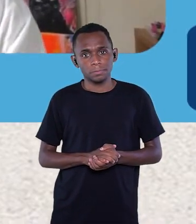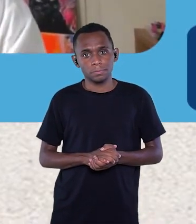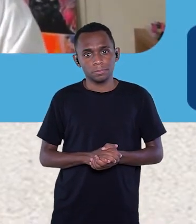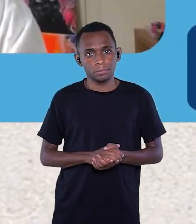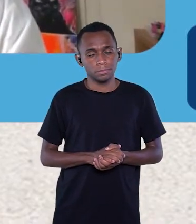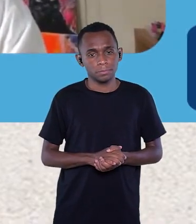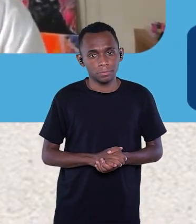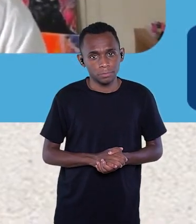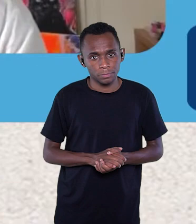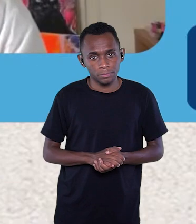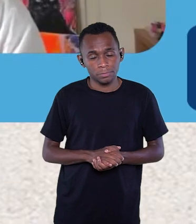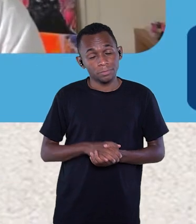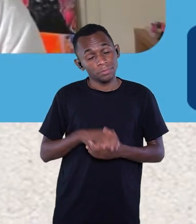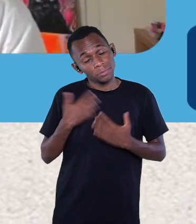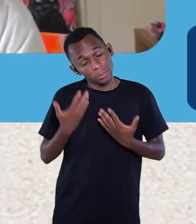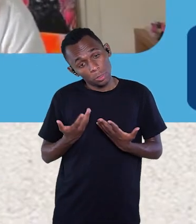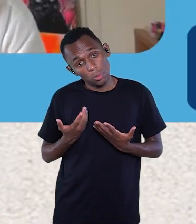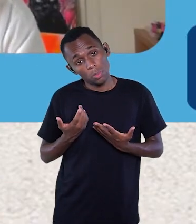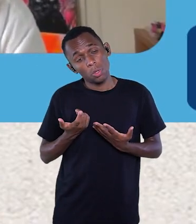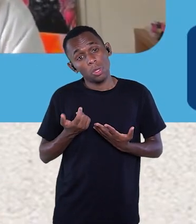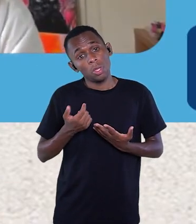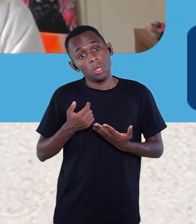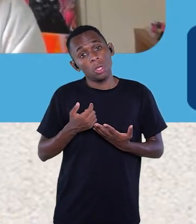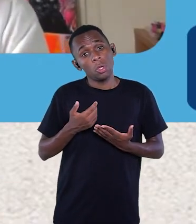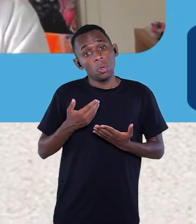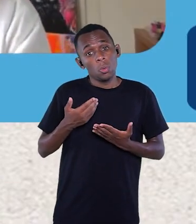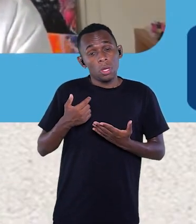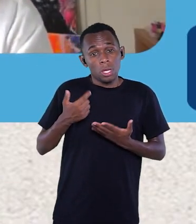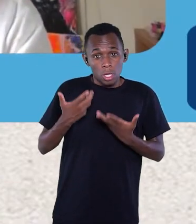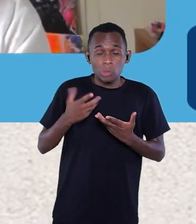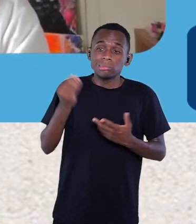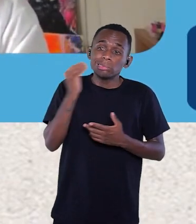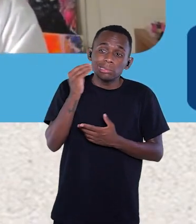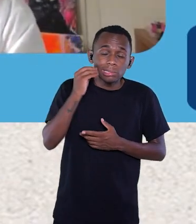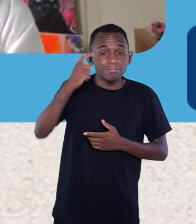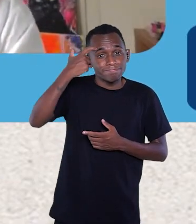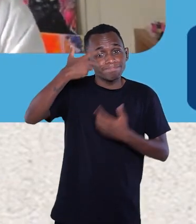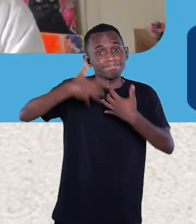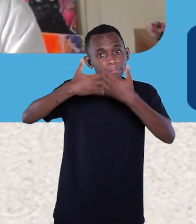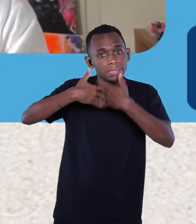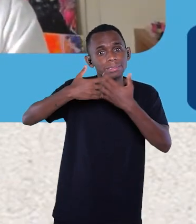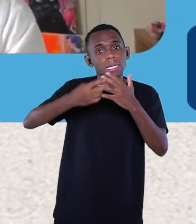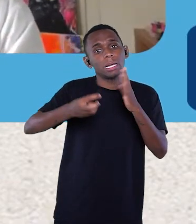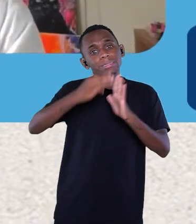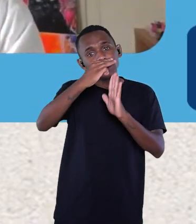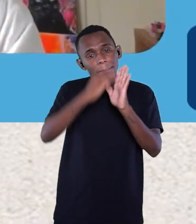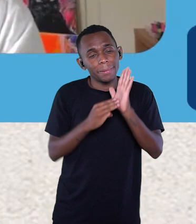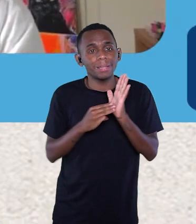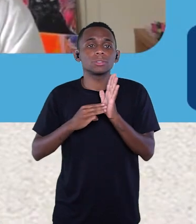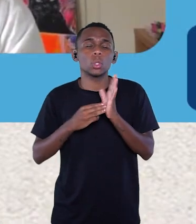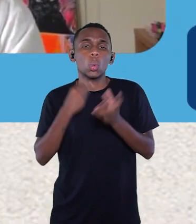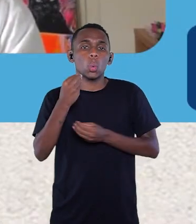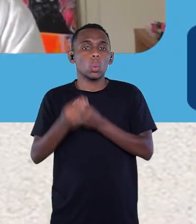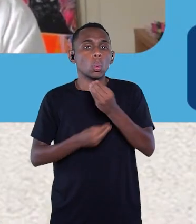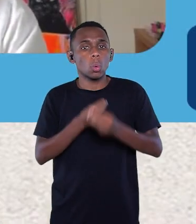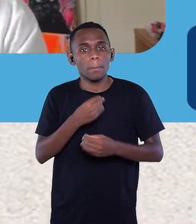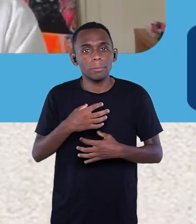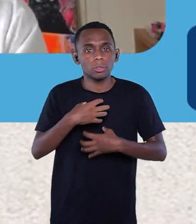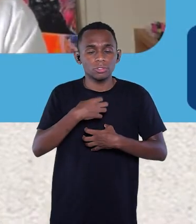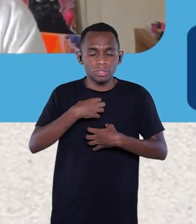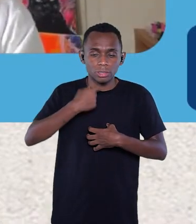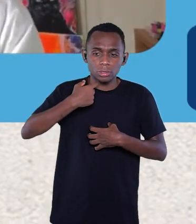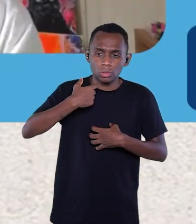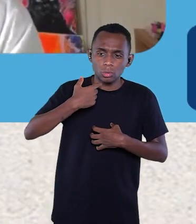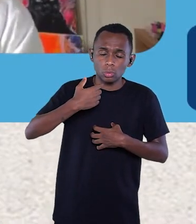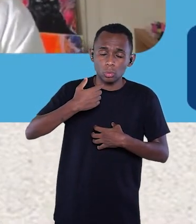Exatamente. Eu acho assim, recentemente eu fiquei tentando pensar um pouco sobre esse método, inclusive o jeito que eu